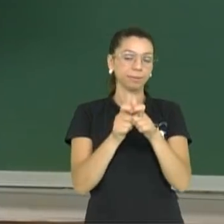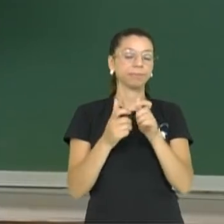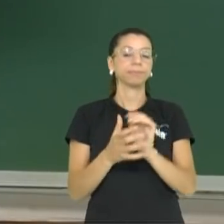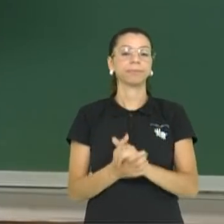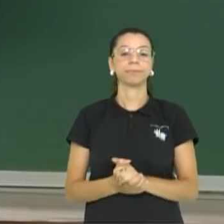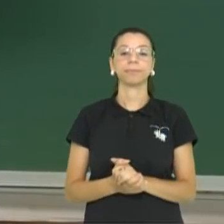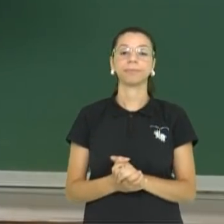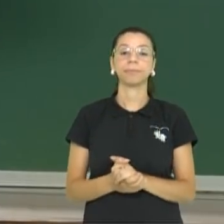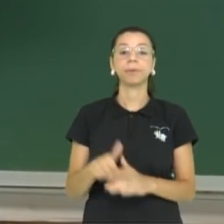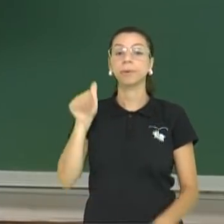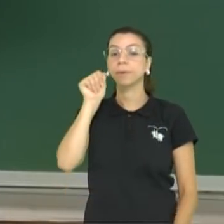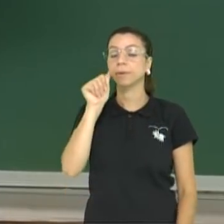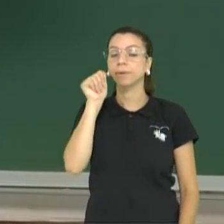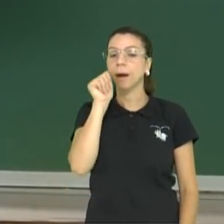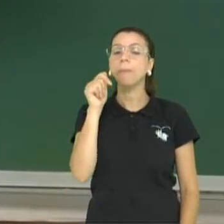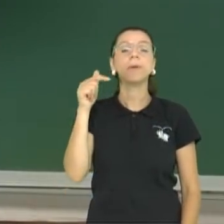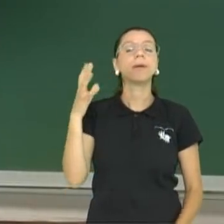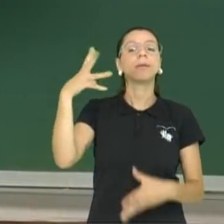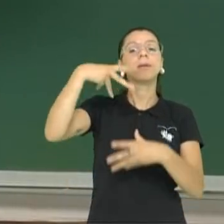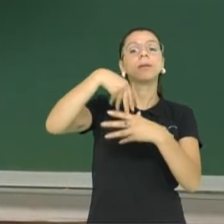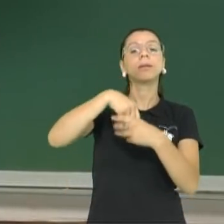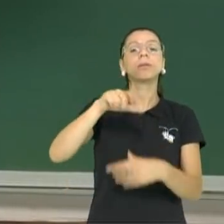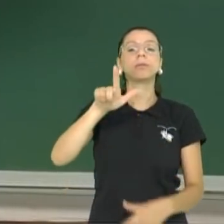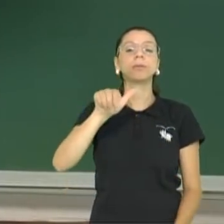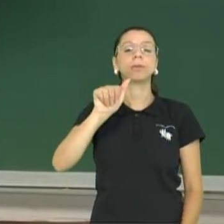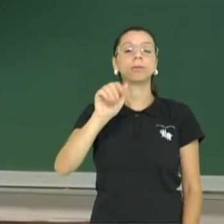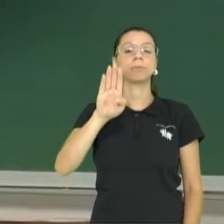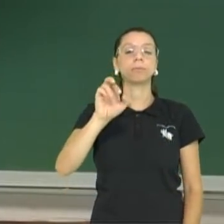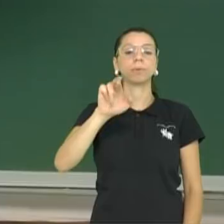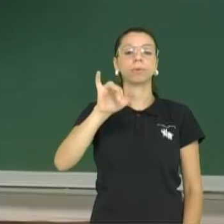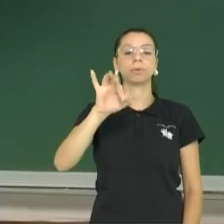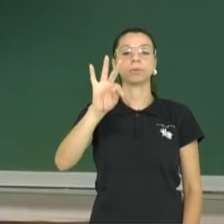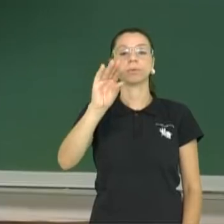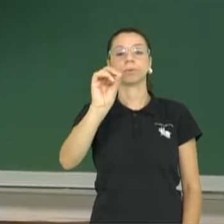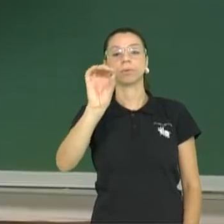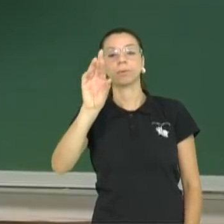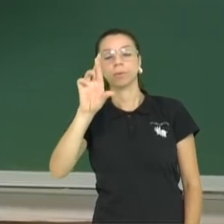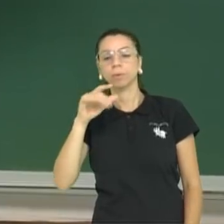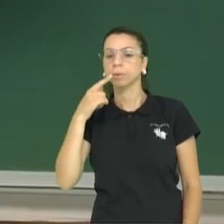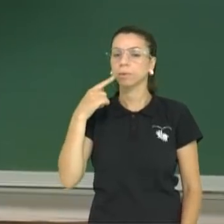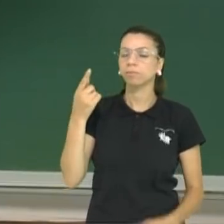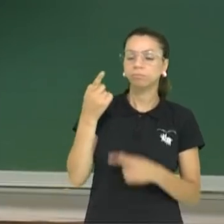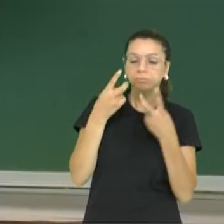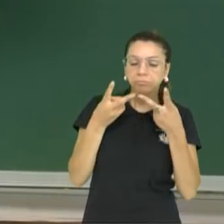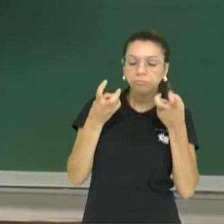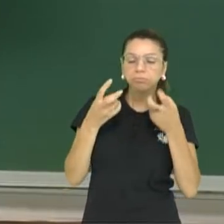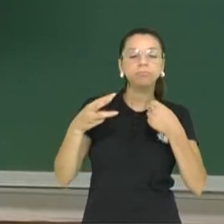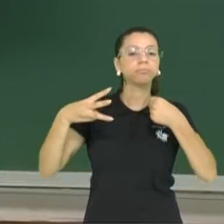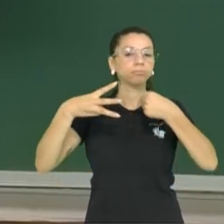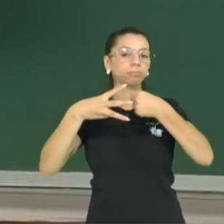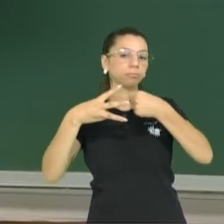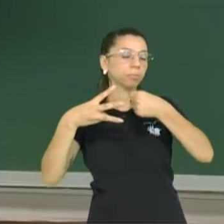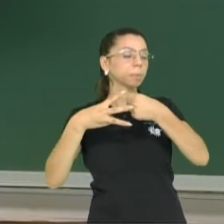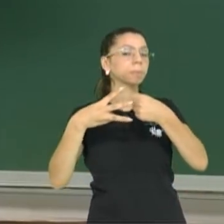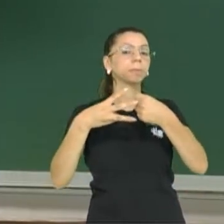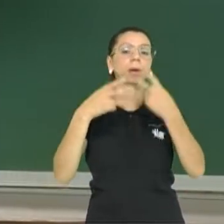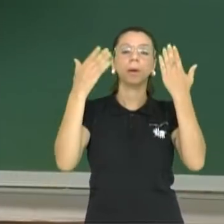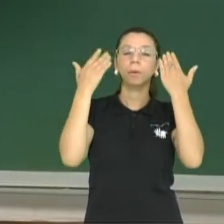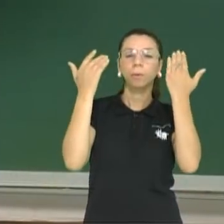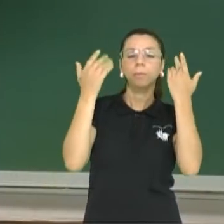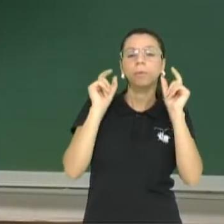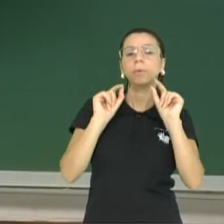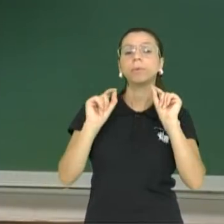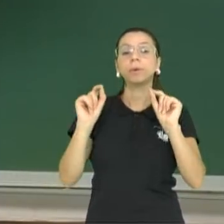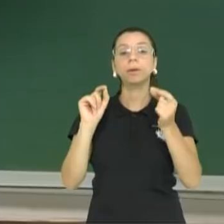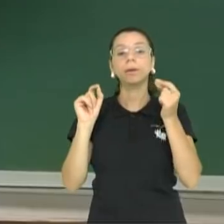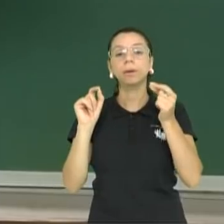está num laboratório. Muito provavelmente, ela está vendo alguma célula. É muito comum, por exemplo, você já fez exame